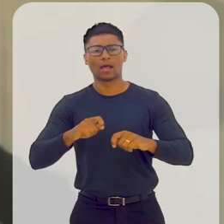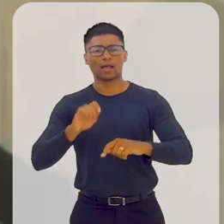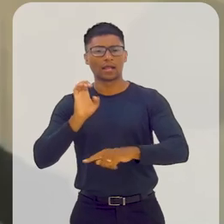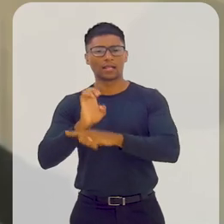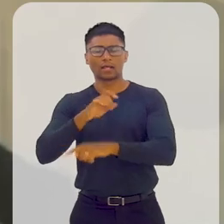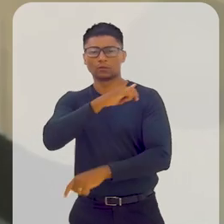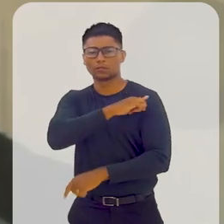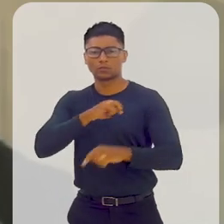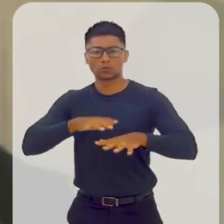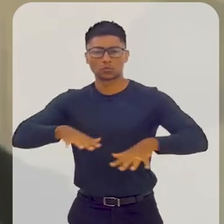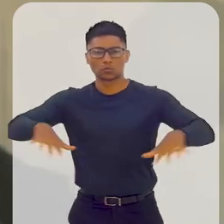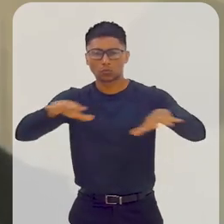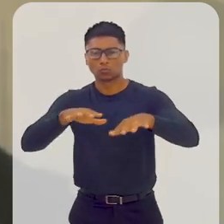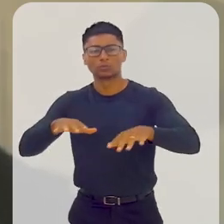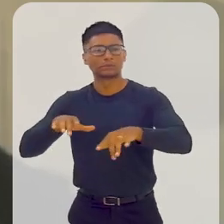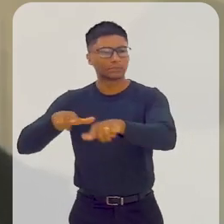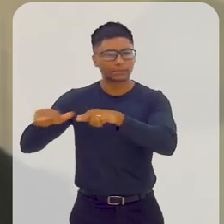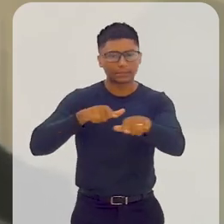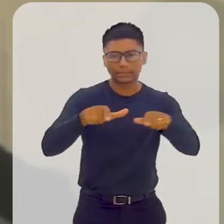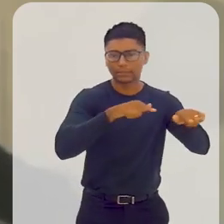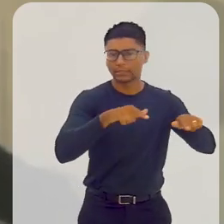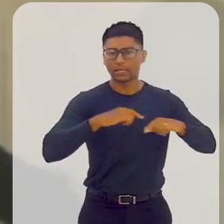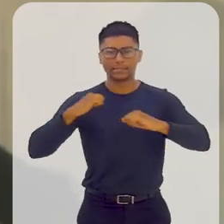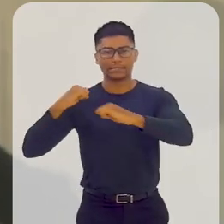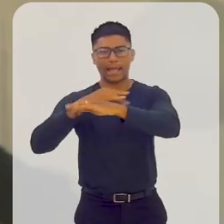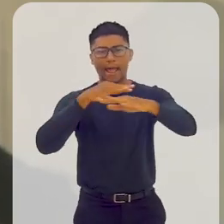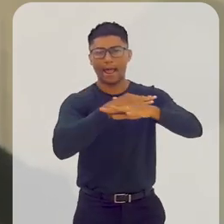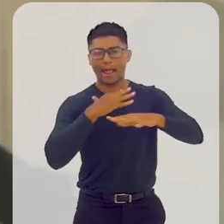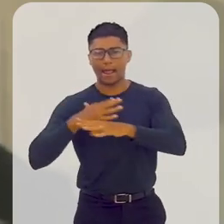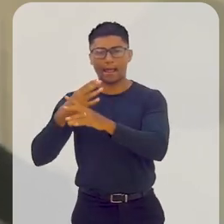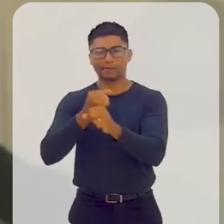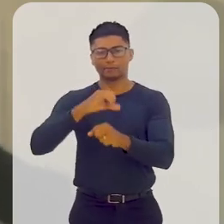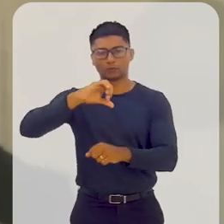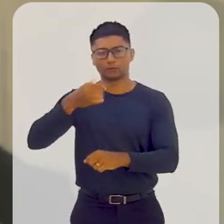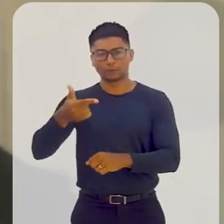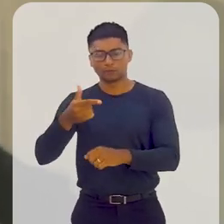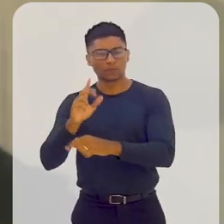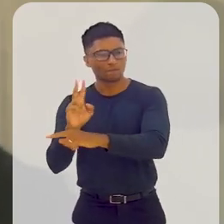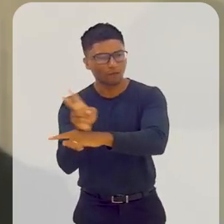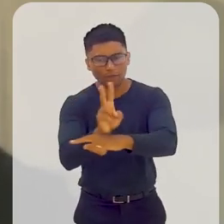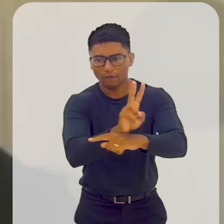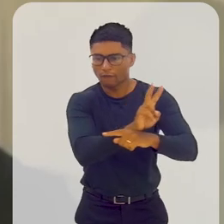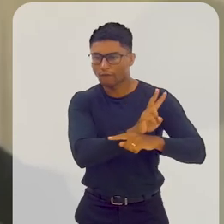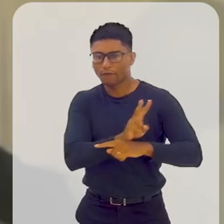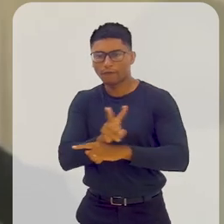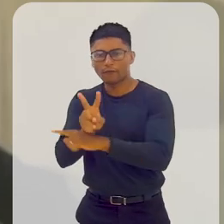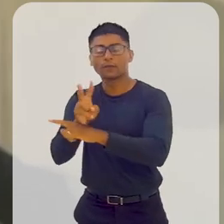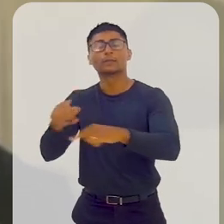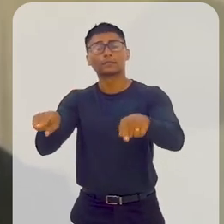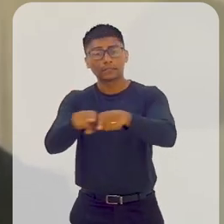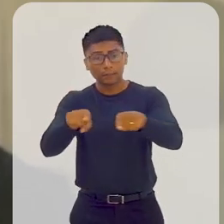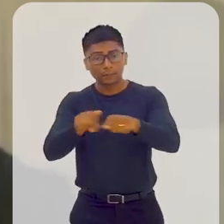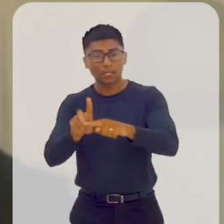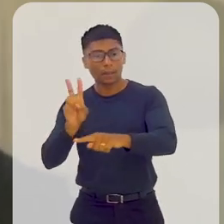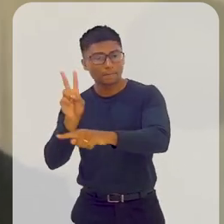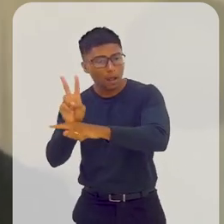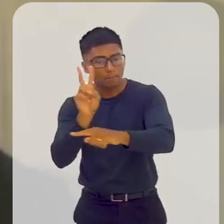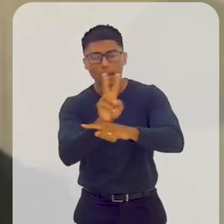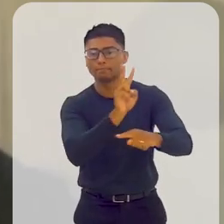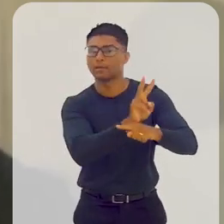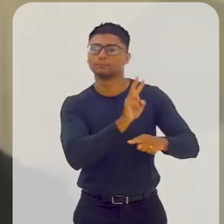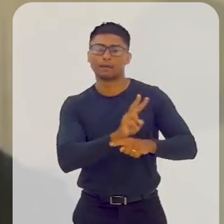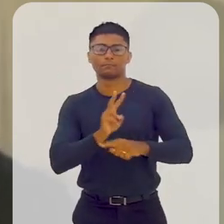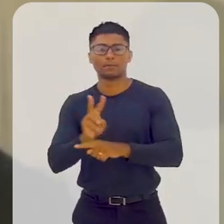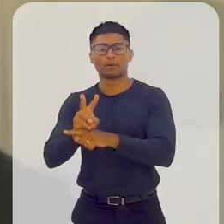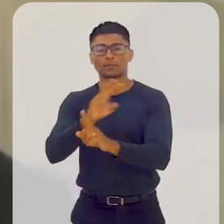trabalhar em todo o estado do Rio de Janeiro, né, que são 92 municípios, né, fiscalizando as atividades profissionais e protegendo, né, a